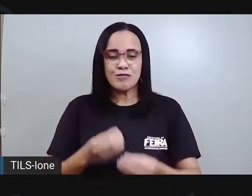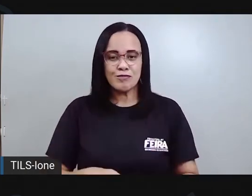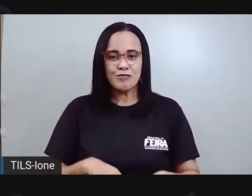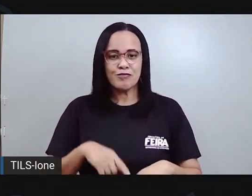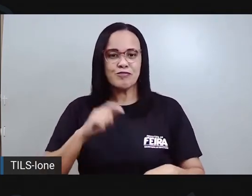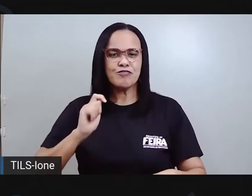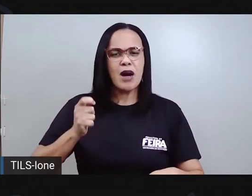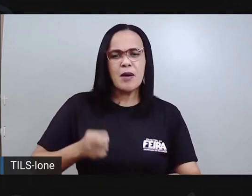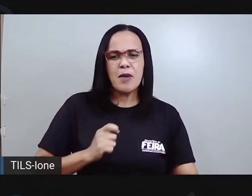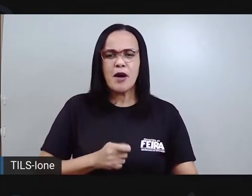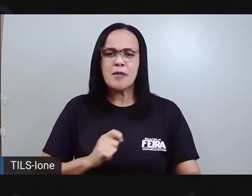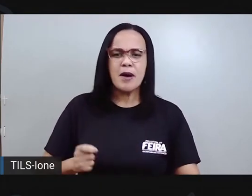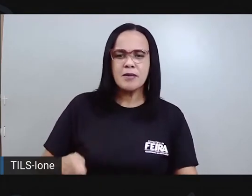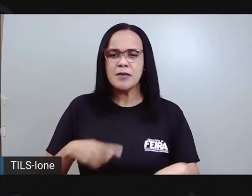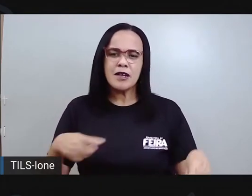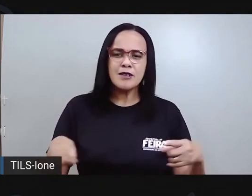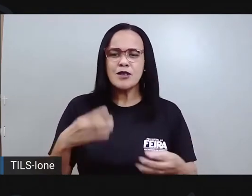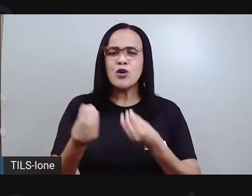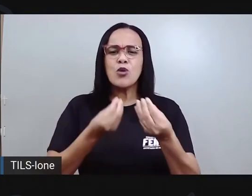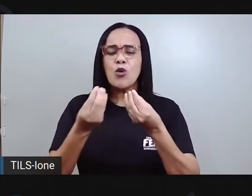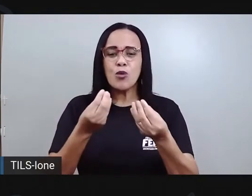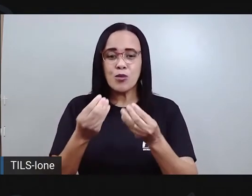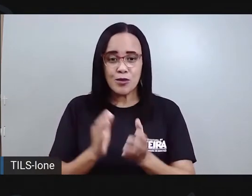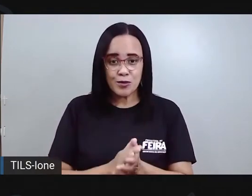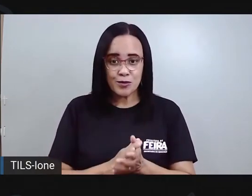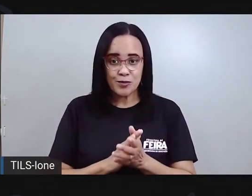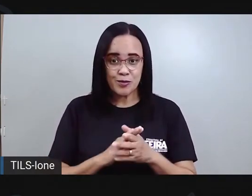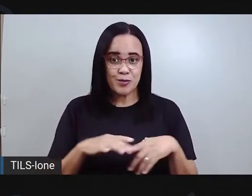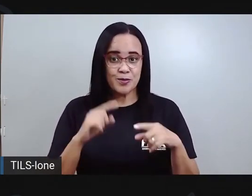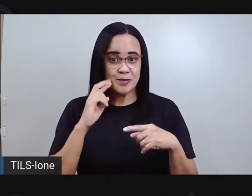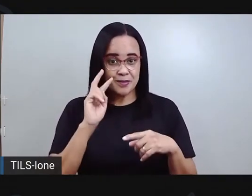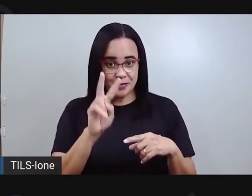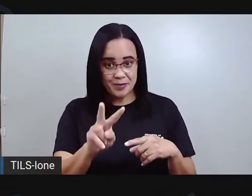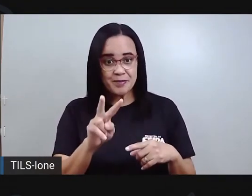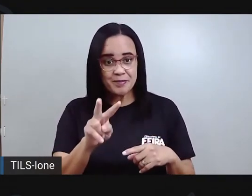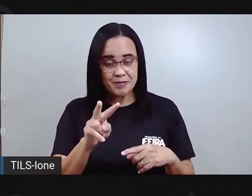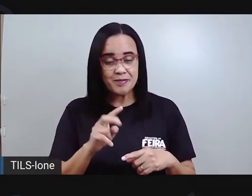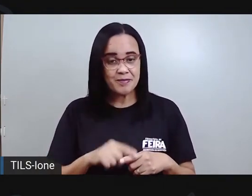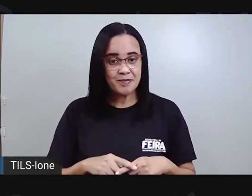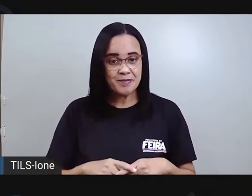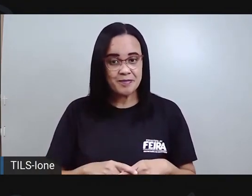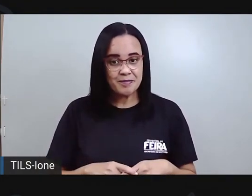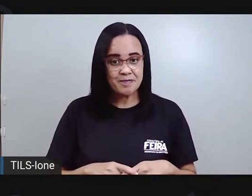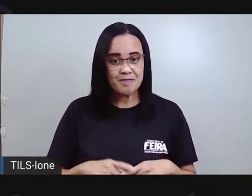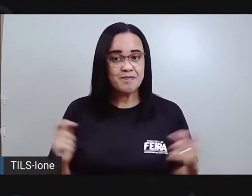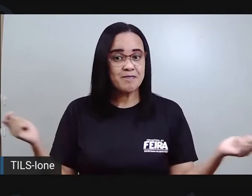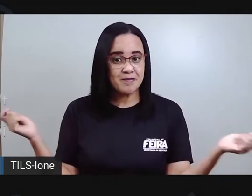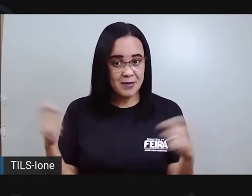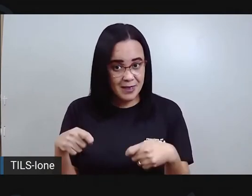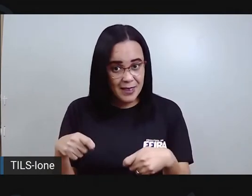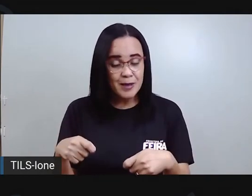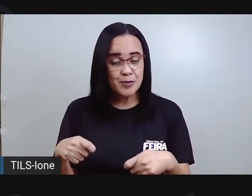Como que ele é? O que é isso na sua mão, Procy? Dá pra tocar o xilofone com o dedo?